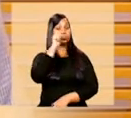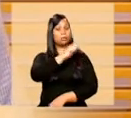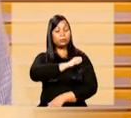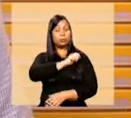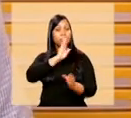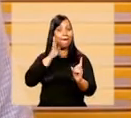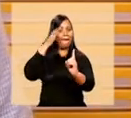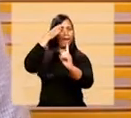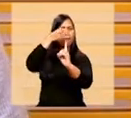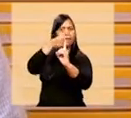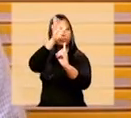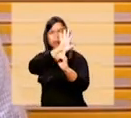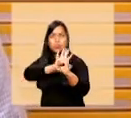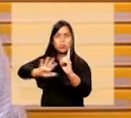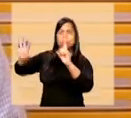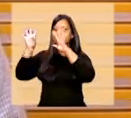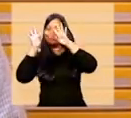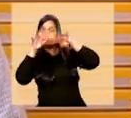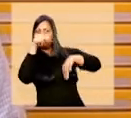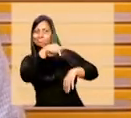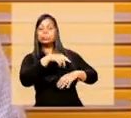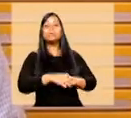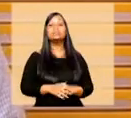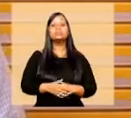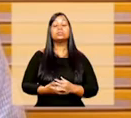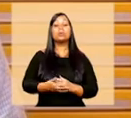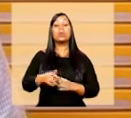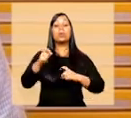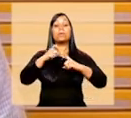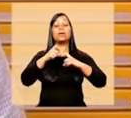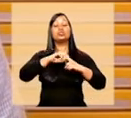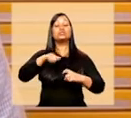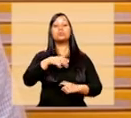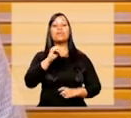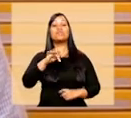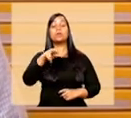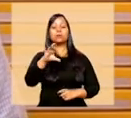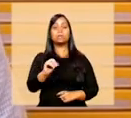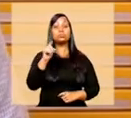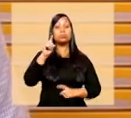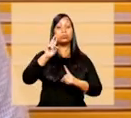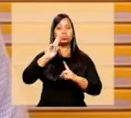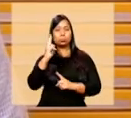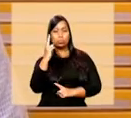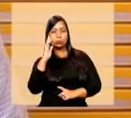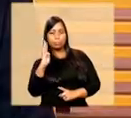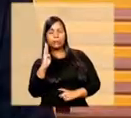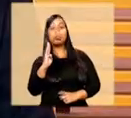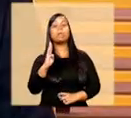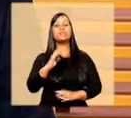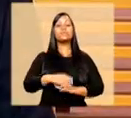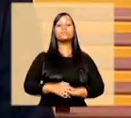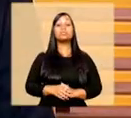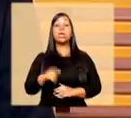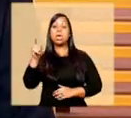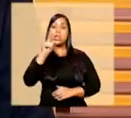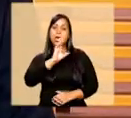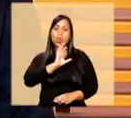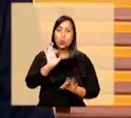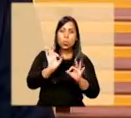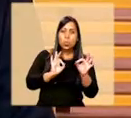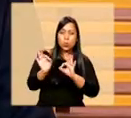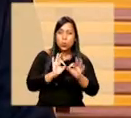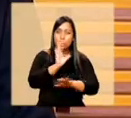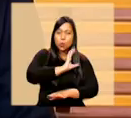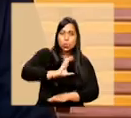é referência nacional. Eu estou aqui com o médico Dr. João Fernando Piccolo de Oliveira, lá do HB, ele é coordenador da OPO, Organização